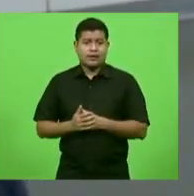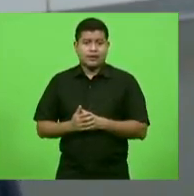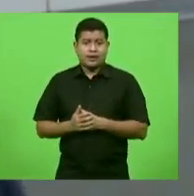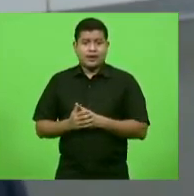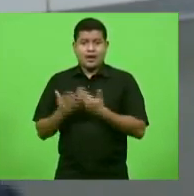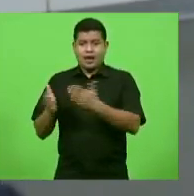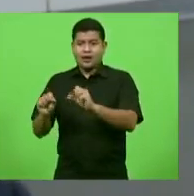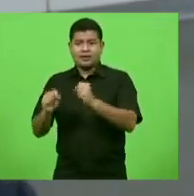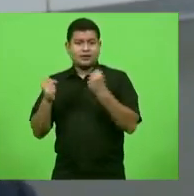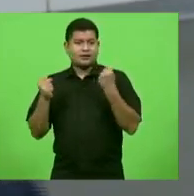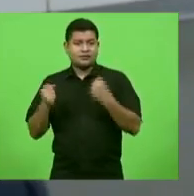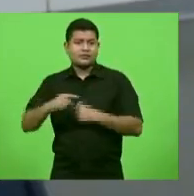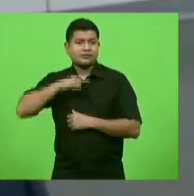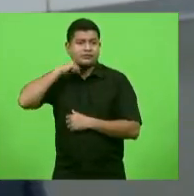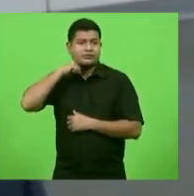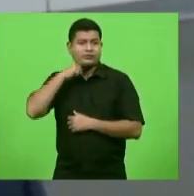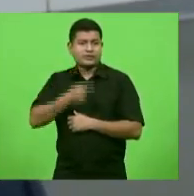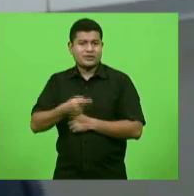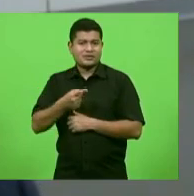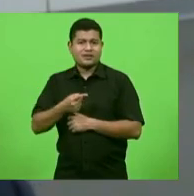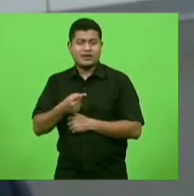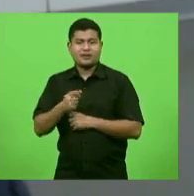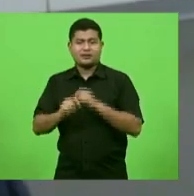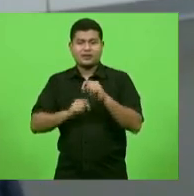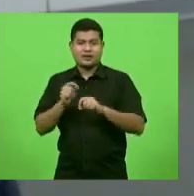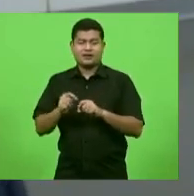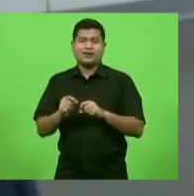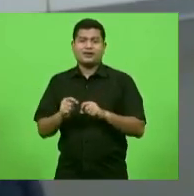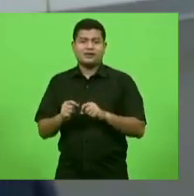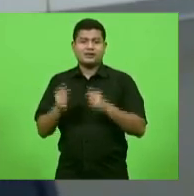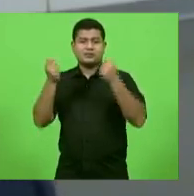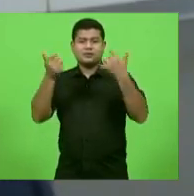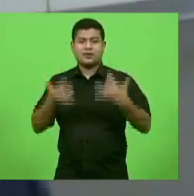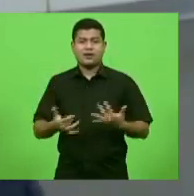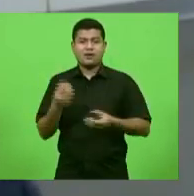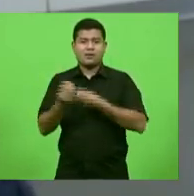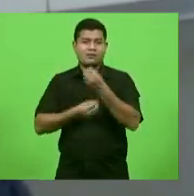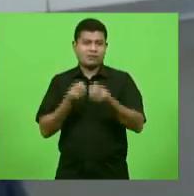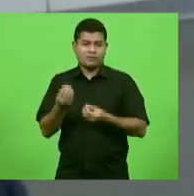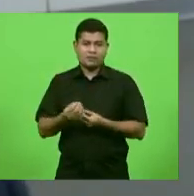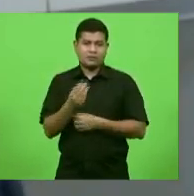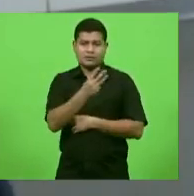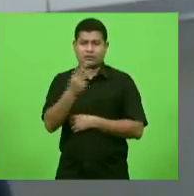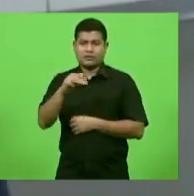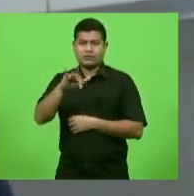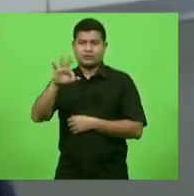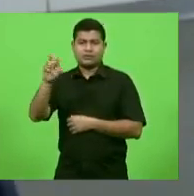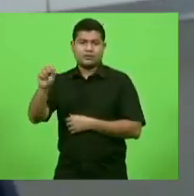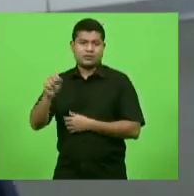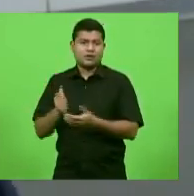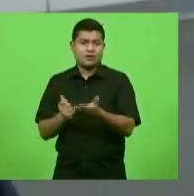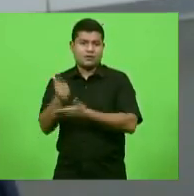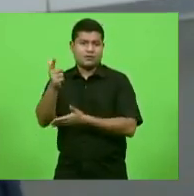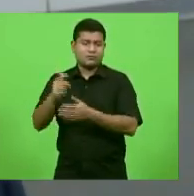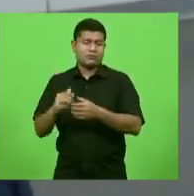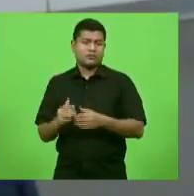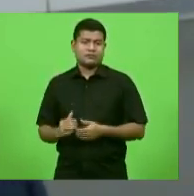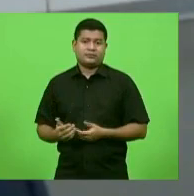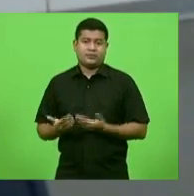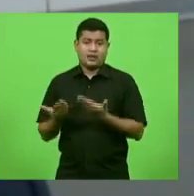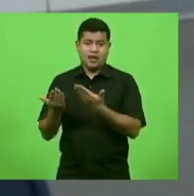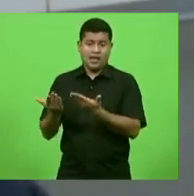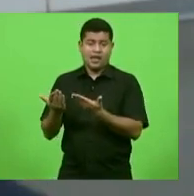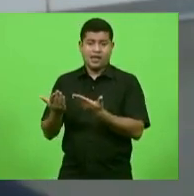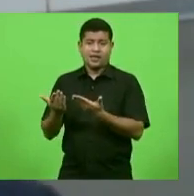é capaz de negar a ilicitude dos absurdos, limitando-se a afirmar o desconhecimento e a não participação,